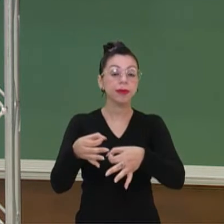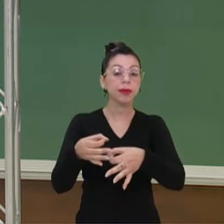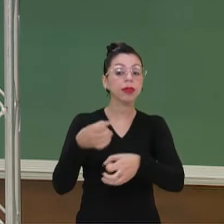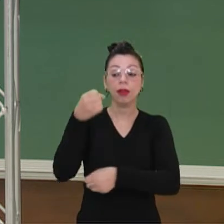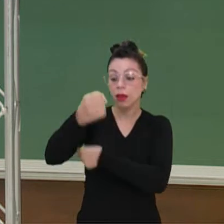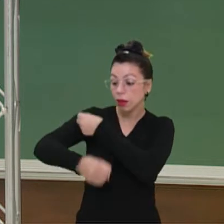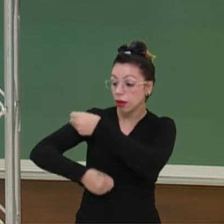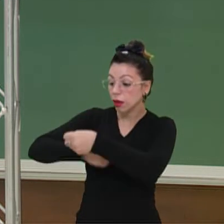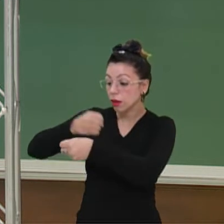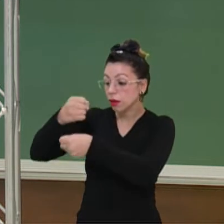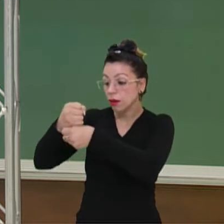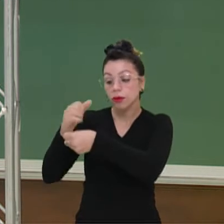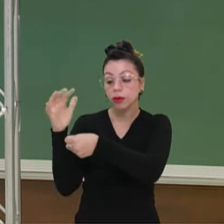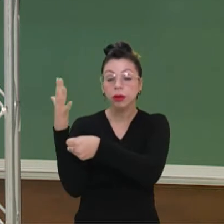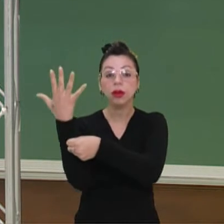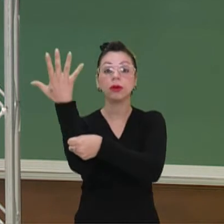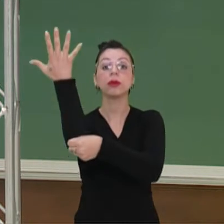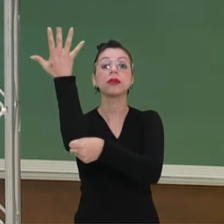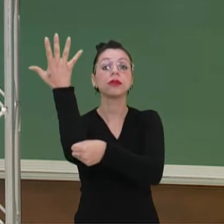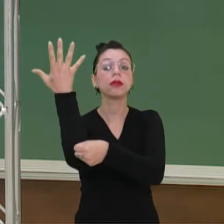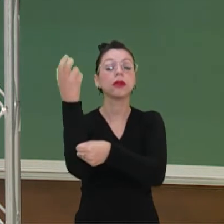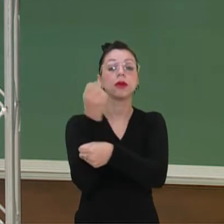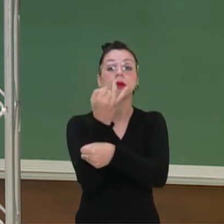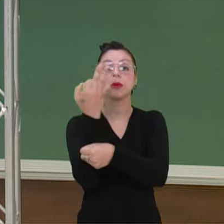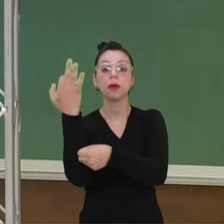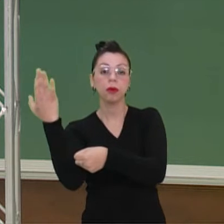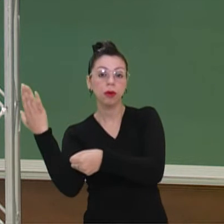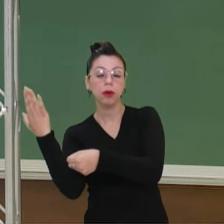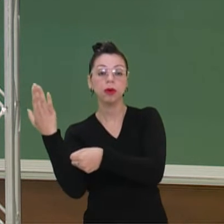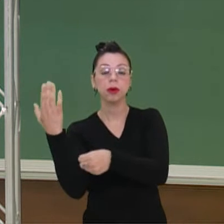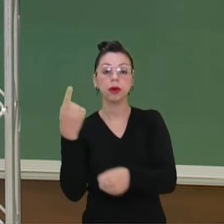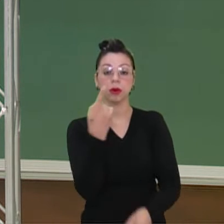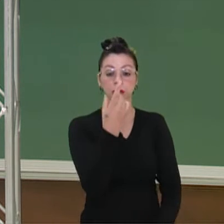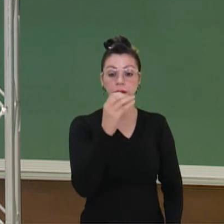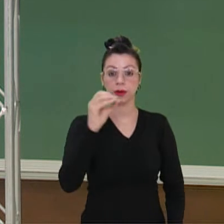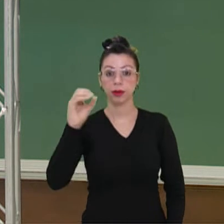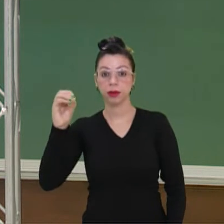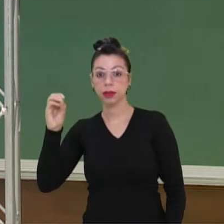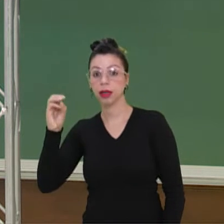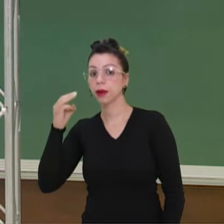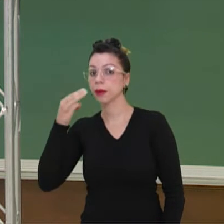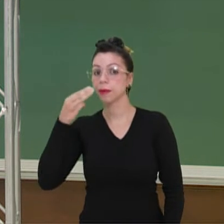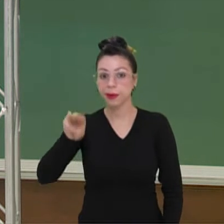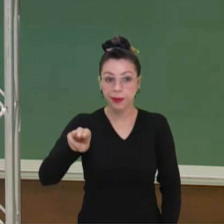ano que acontecerá lá a quantidade de 100 bilhões? Tchan, tchan, tchan, tchan.